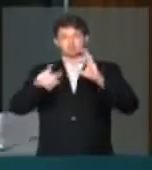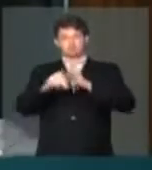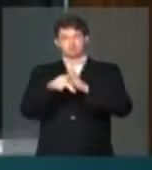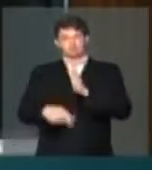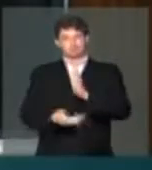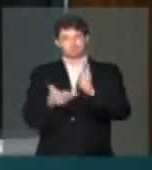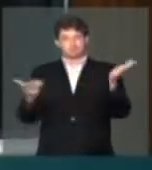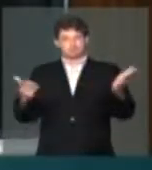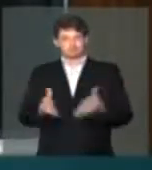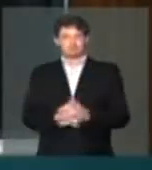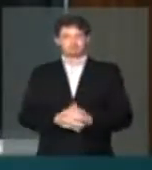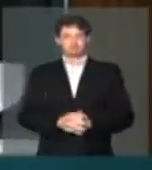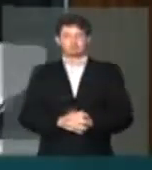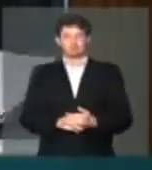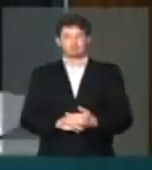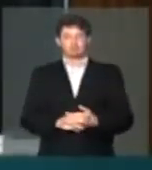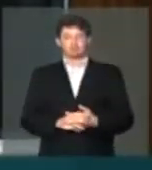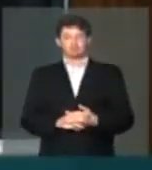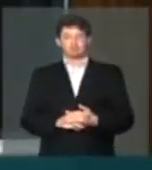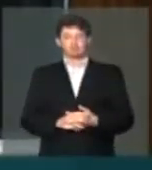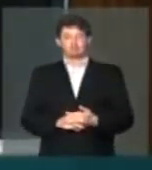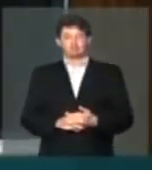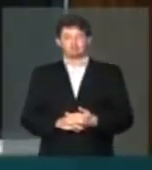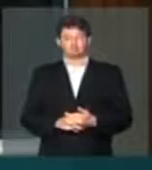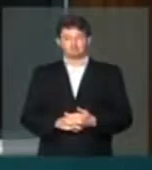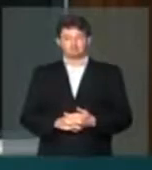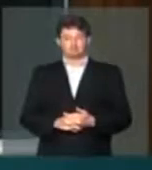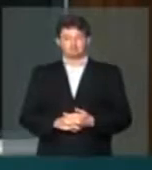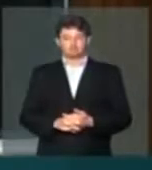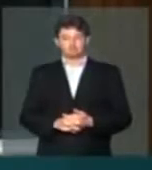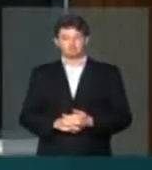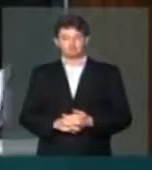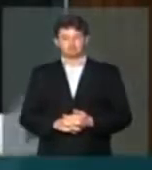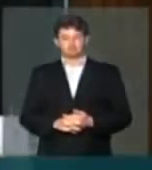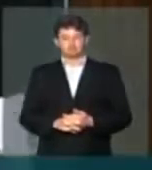divulgação dessa casa e, obviamente, ele tem ampla divulgação. Muito obrigado, senhor presidente. Muito obrigado.